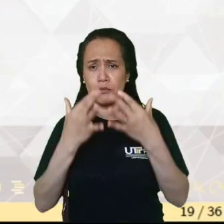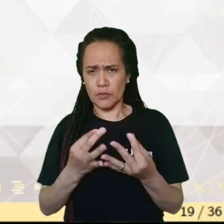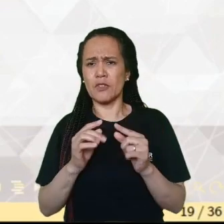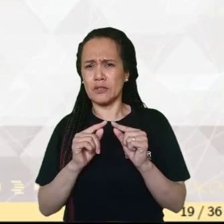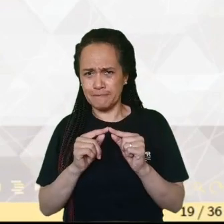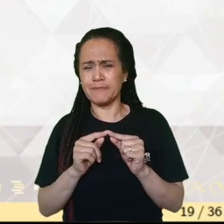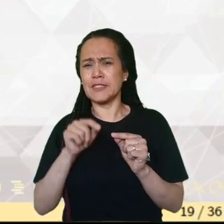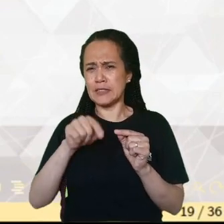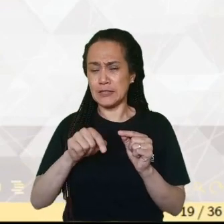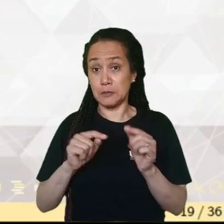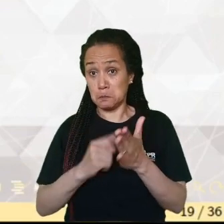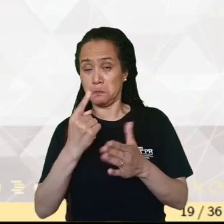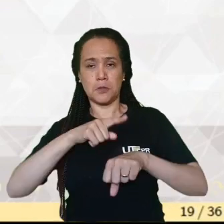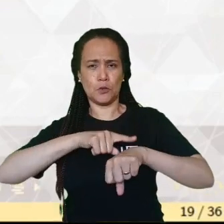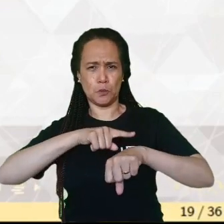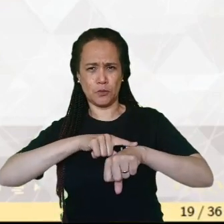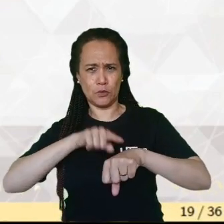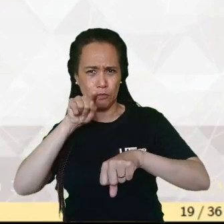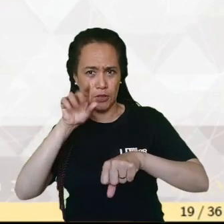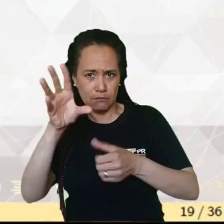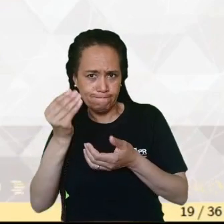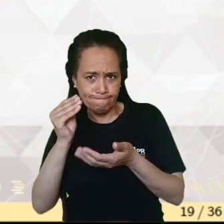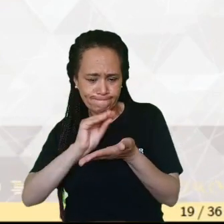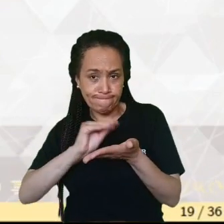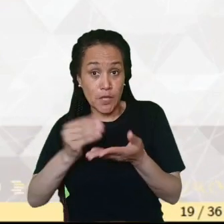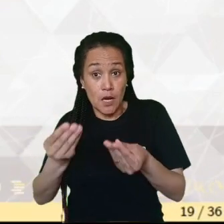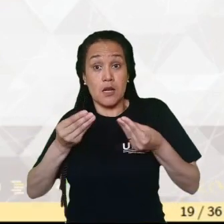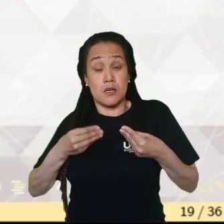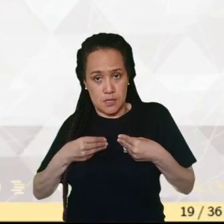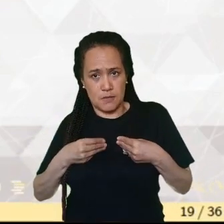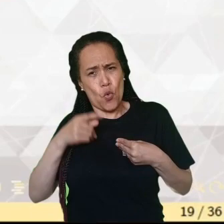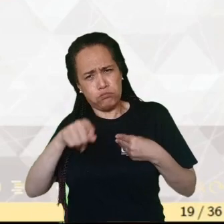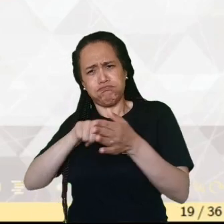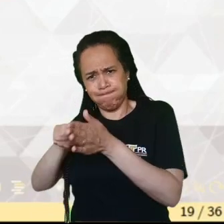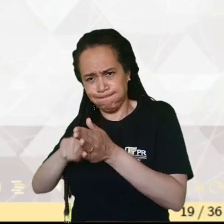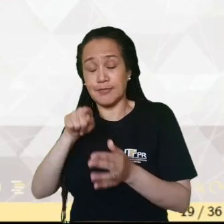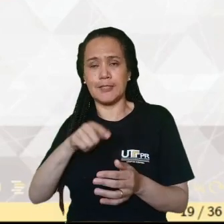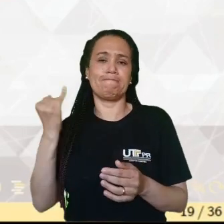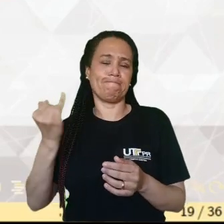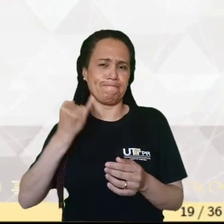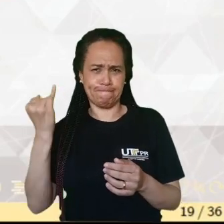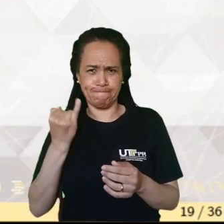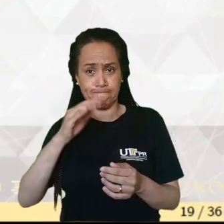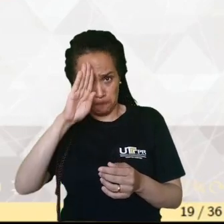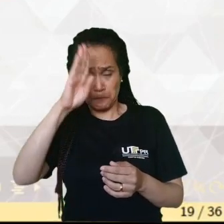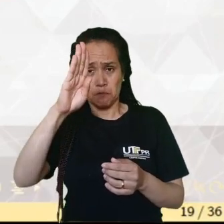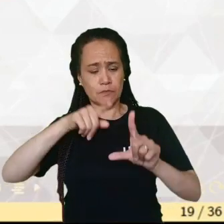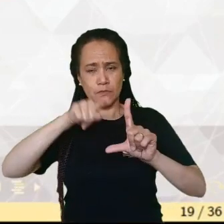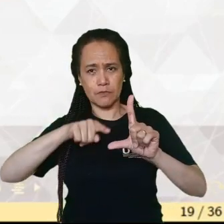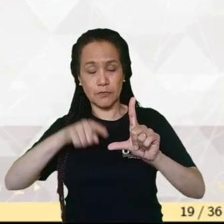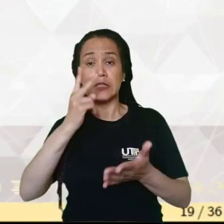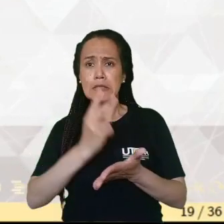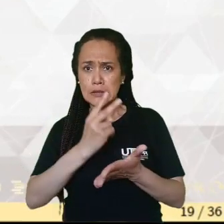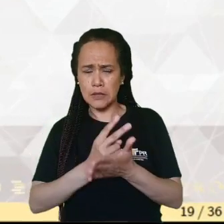nesta vinda, neste primeiro momento dos seus dados, né? Então esta é a parte principal que nós temos na estatística, sempre